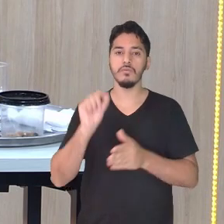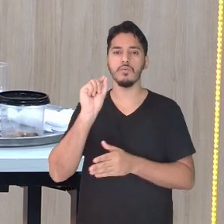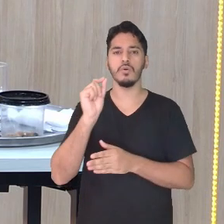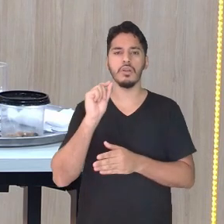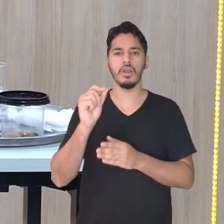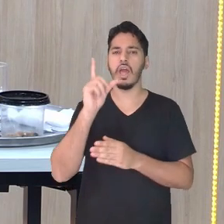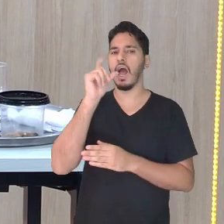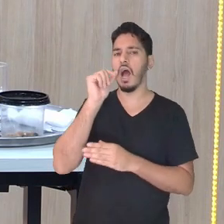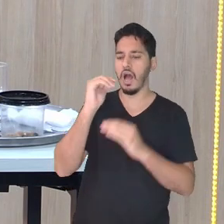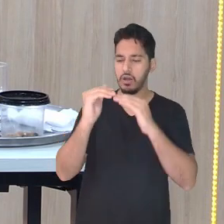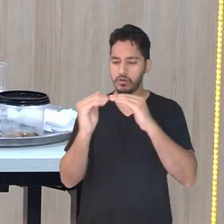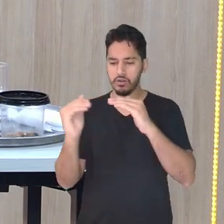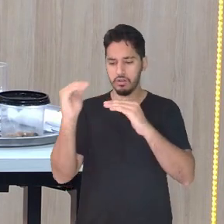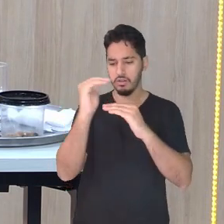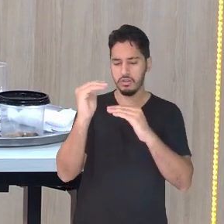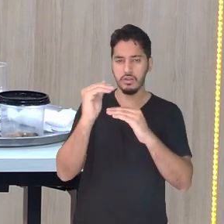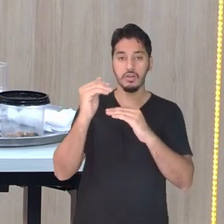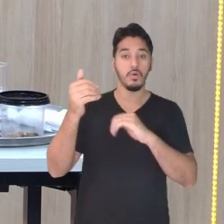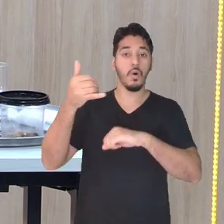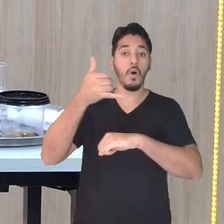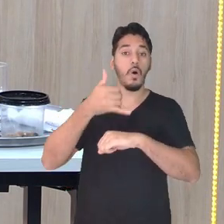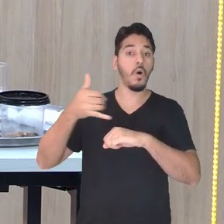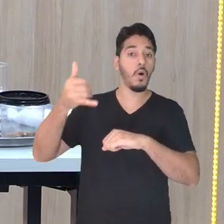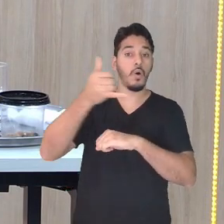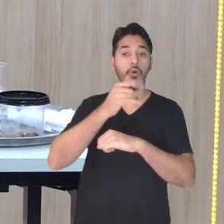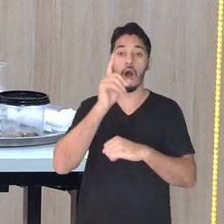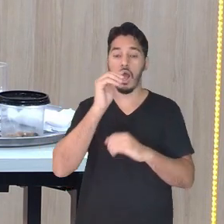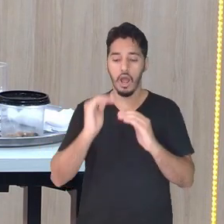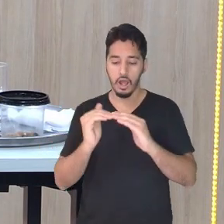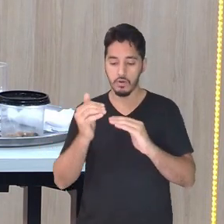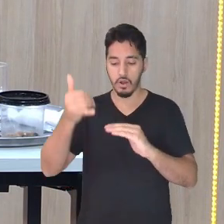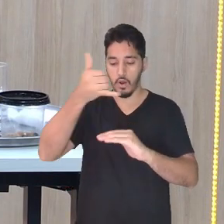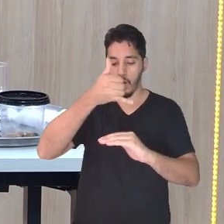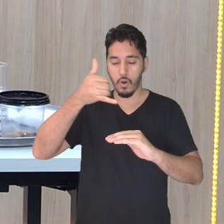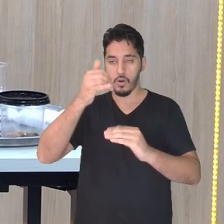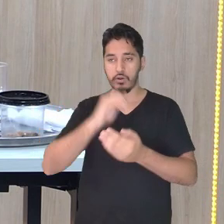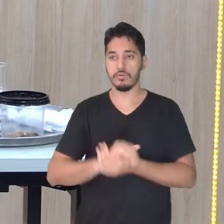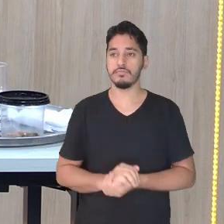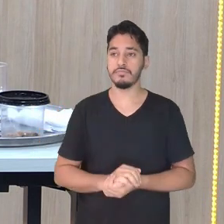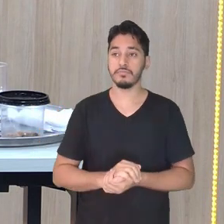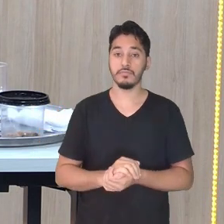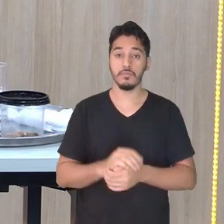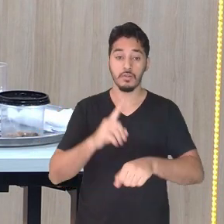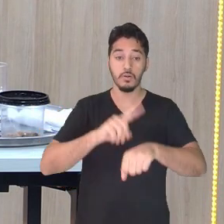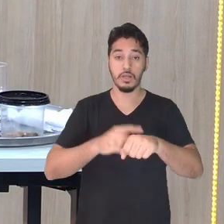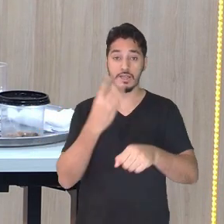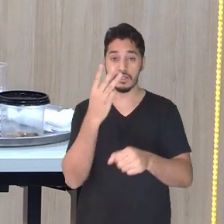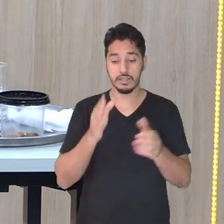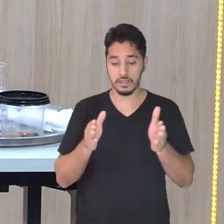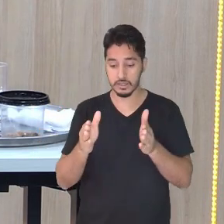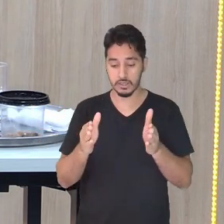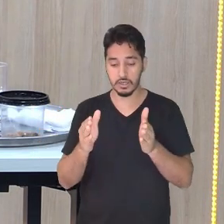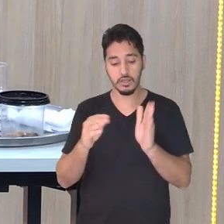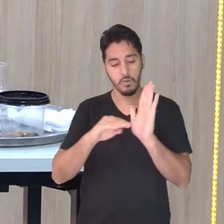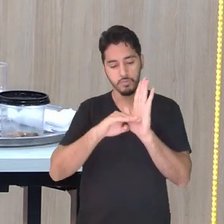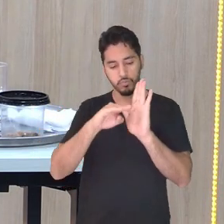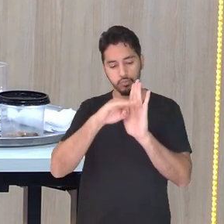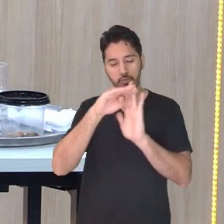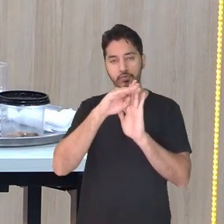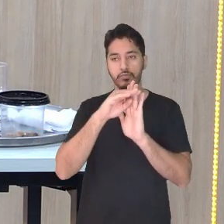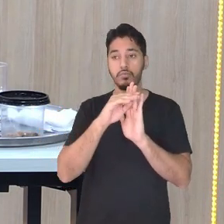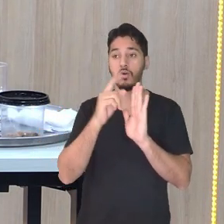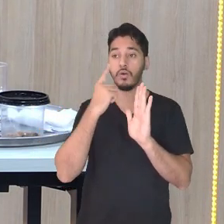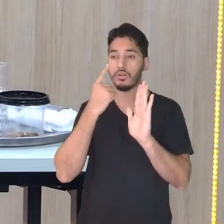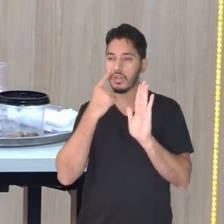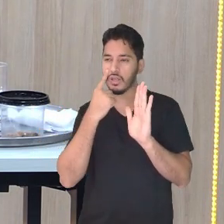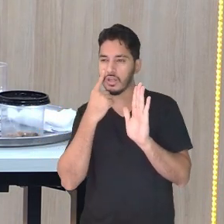outra substância, que aí vai ser o óleo. A trifásica, né? Além da água e do óleo, a gente